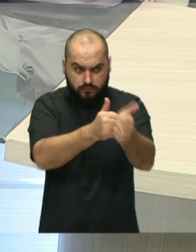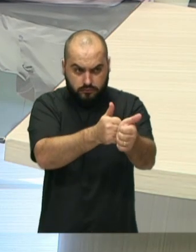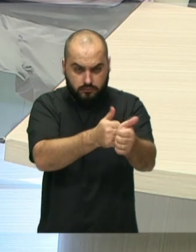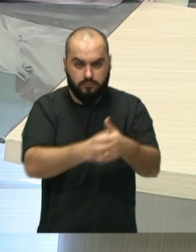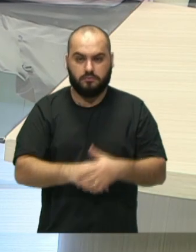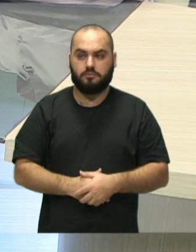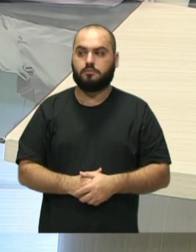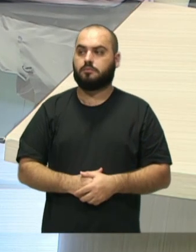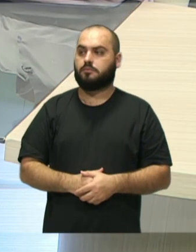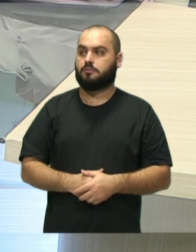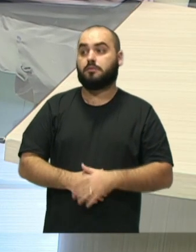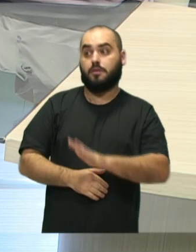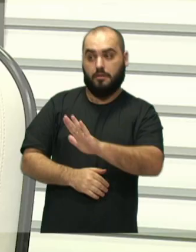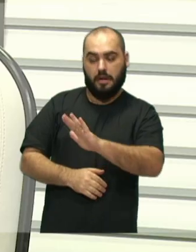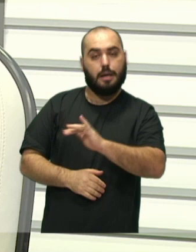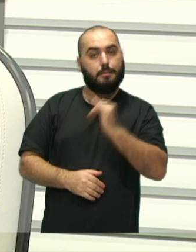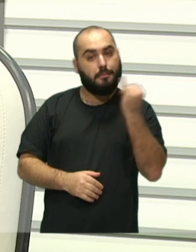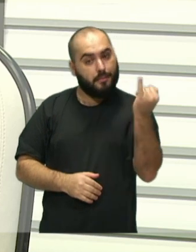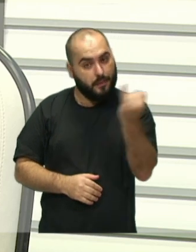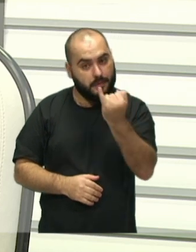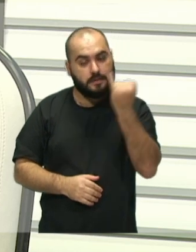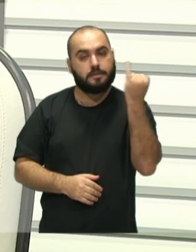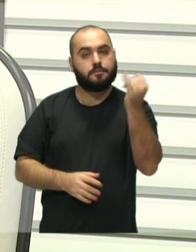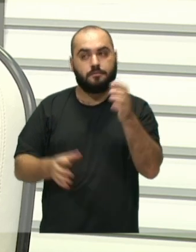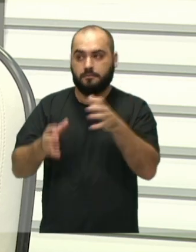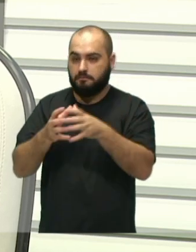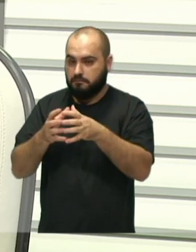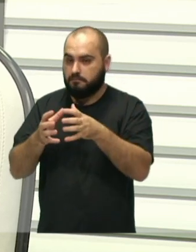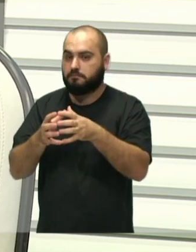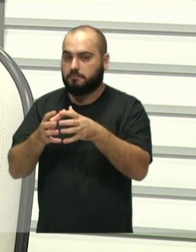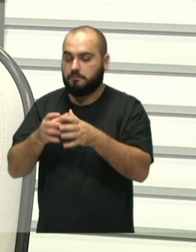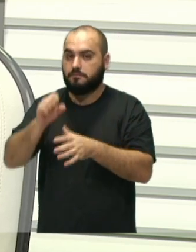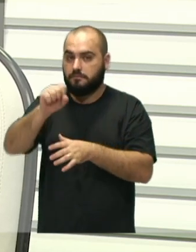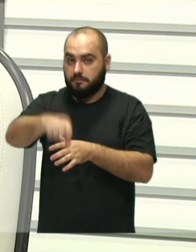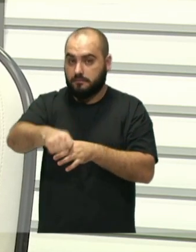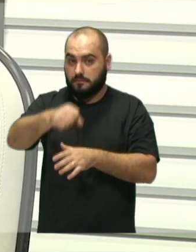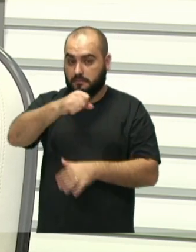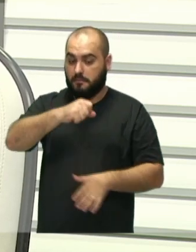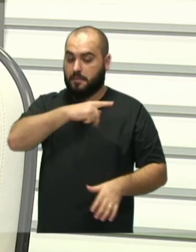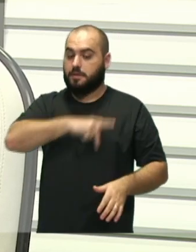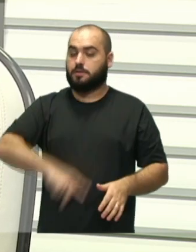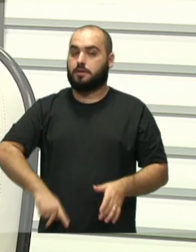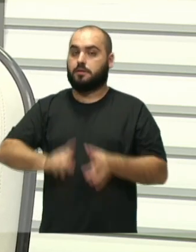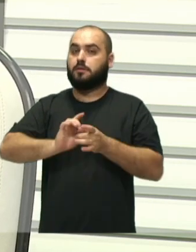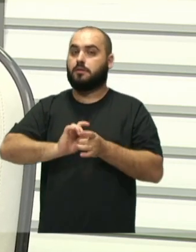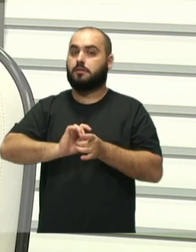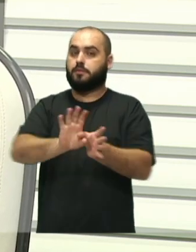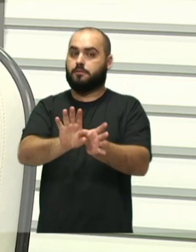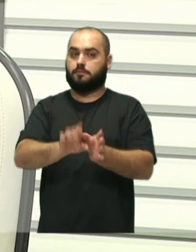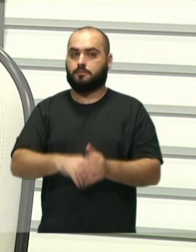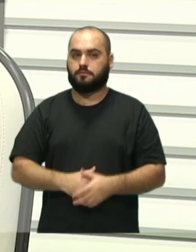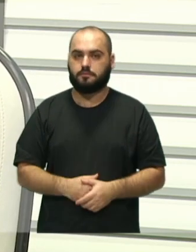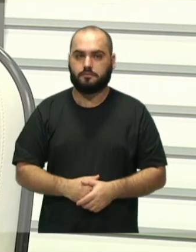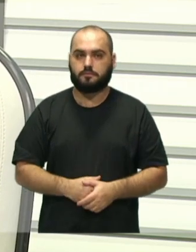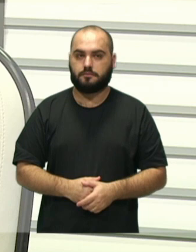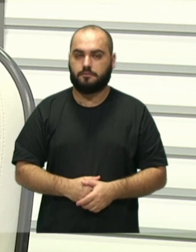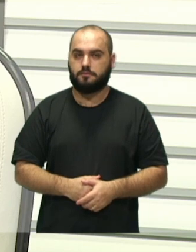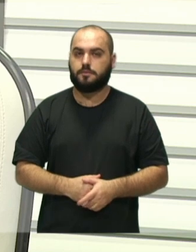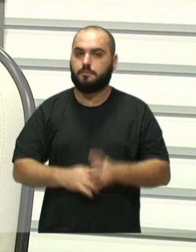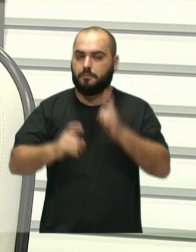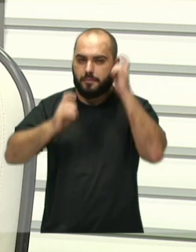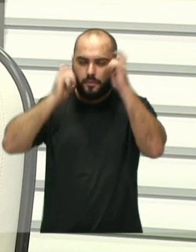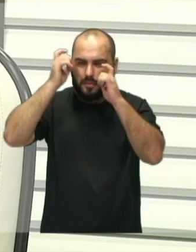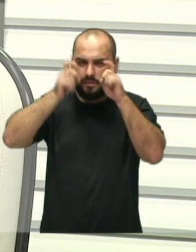comissão comissão importante uma comissão foi instalada a por ato da presidência com a preocupação da mesa diretora